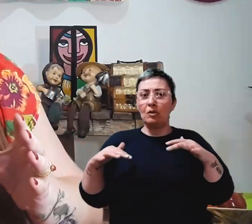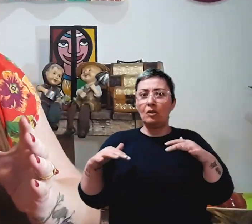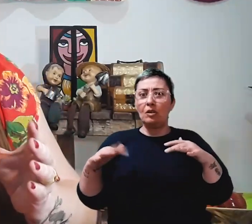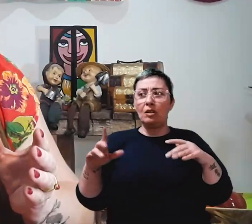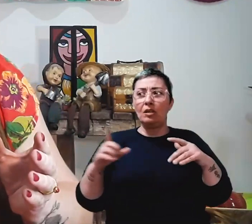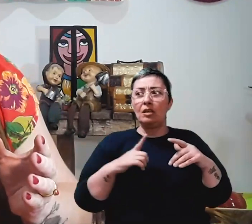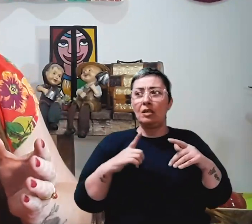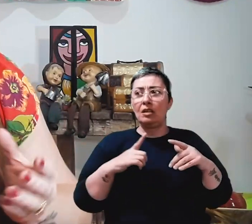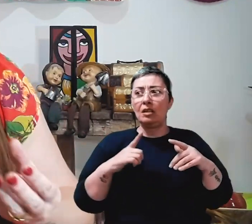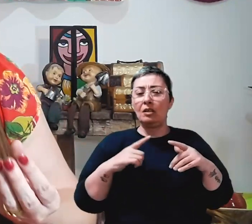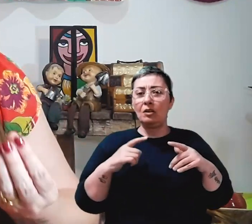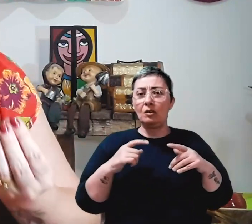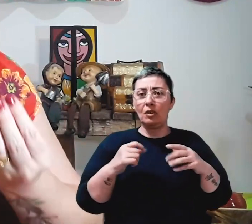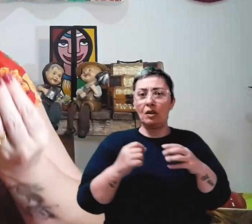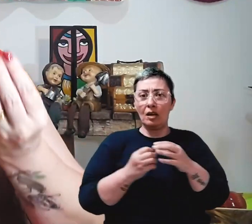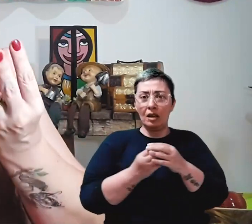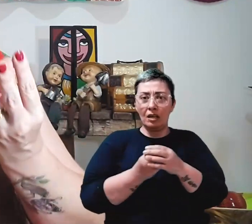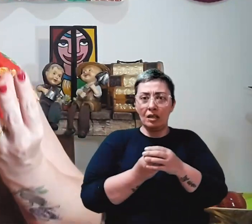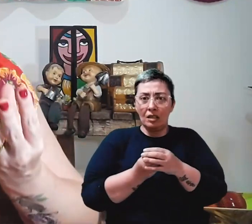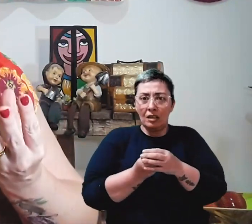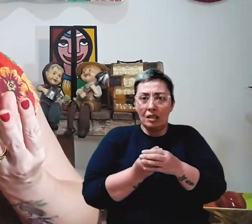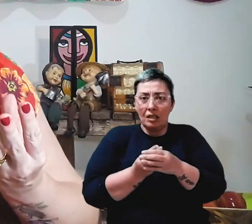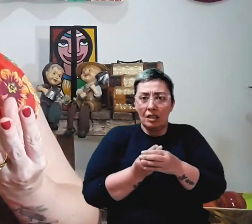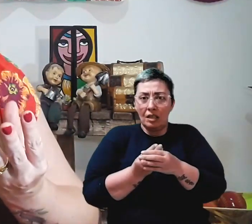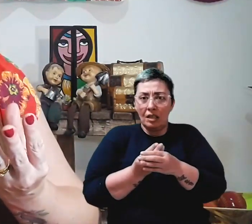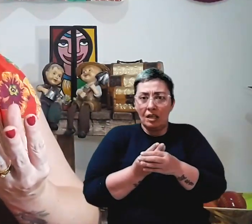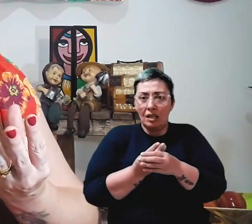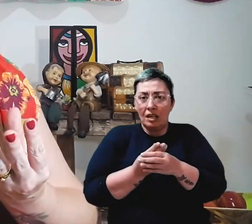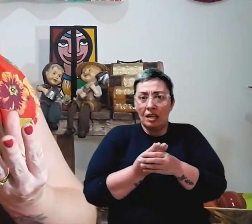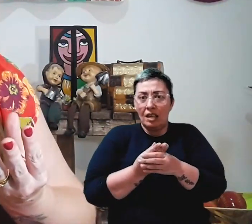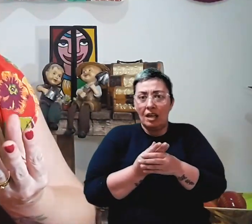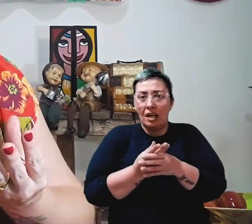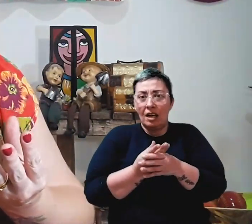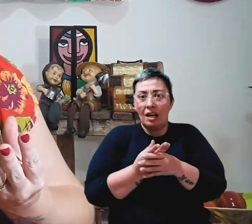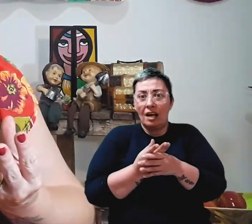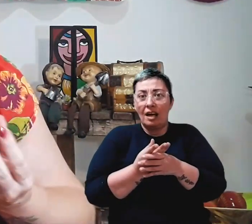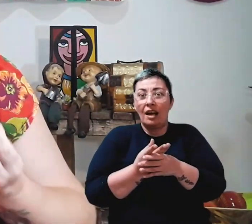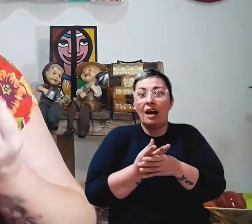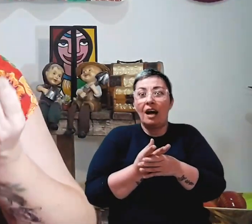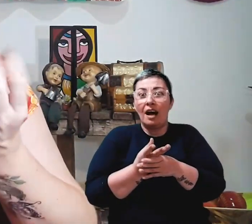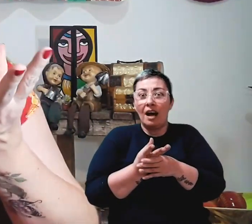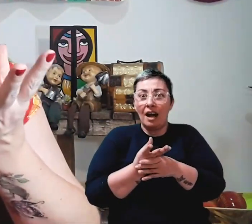E as sementes começavam então a se abrir.